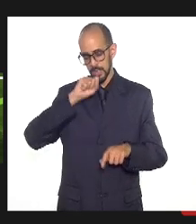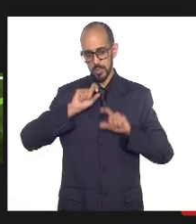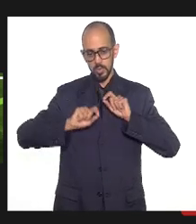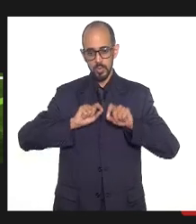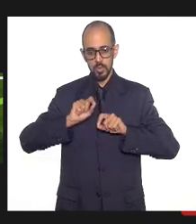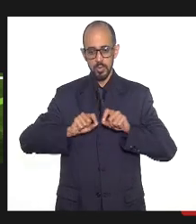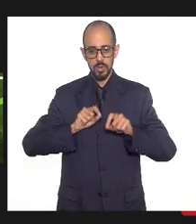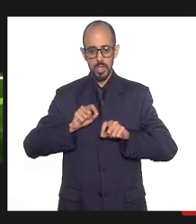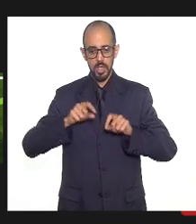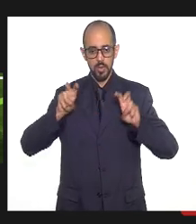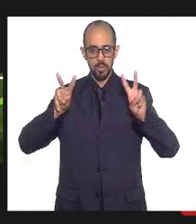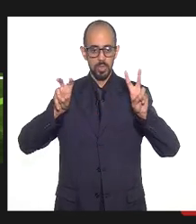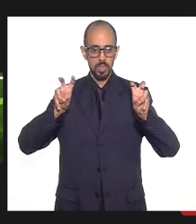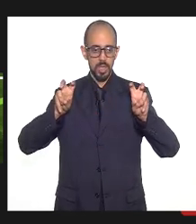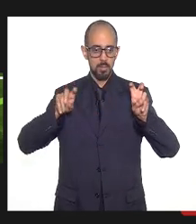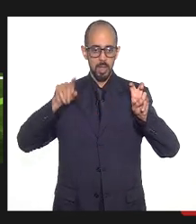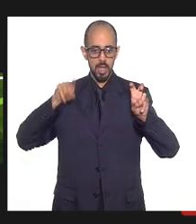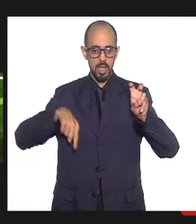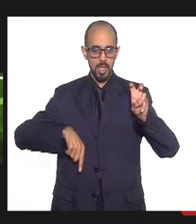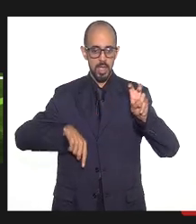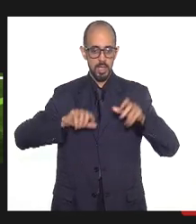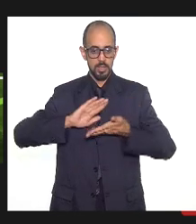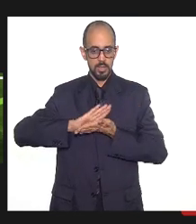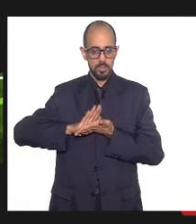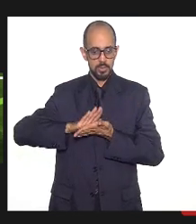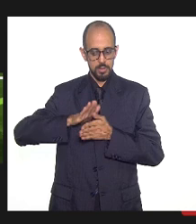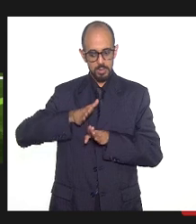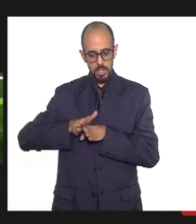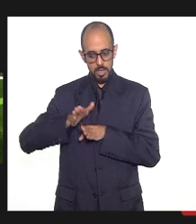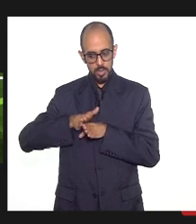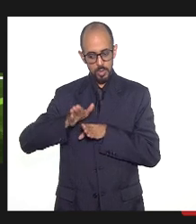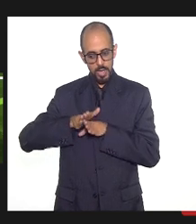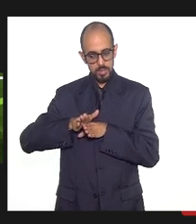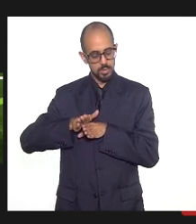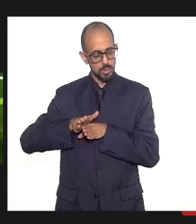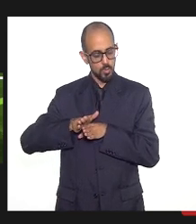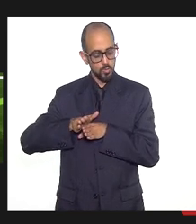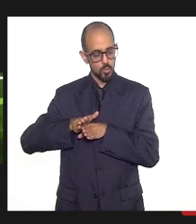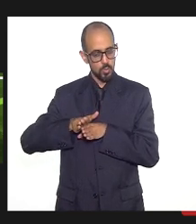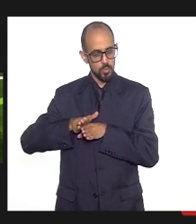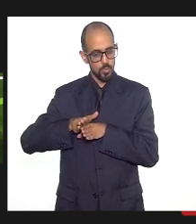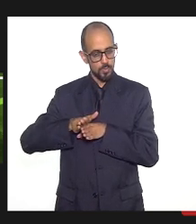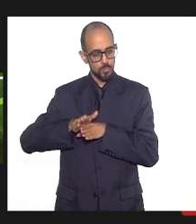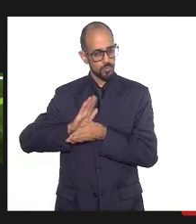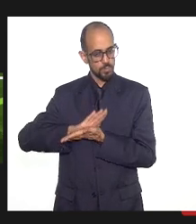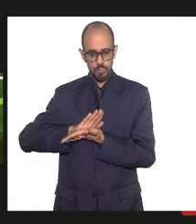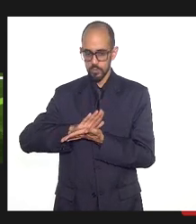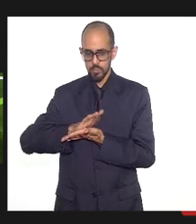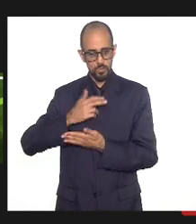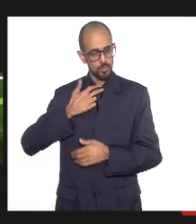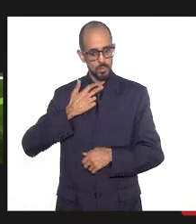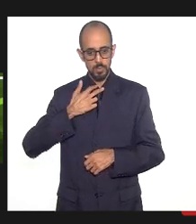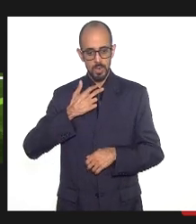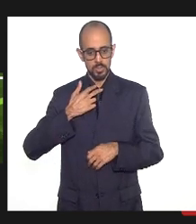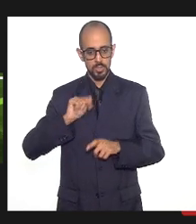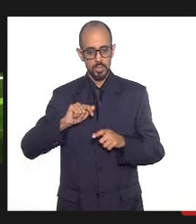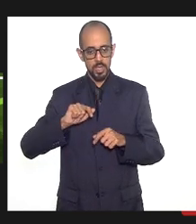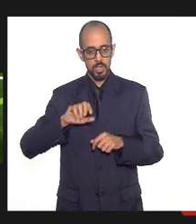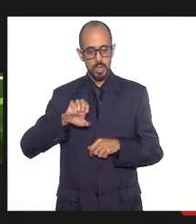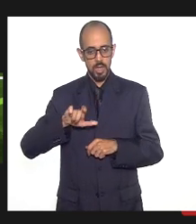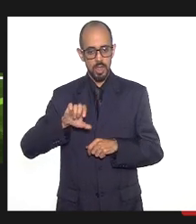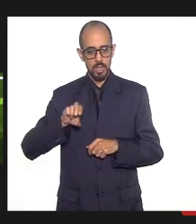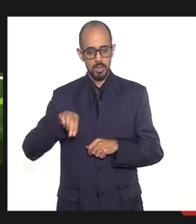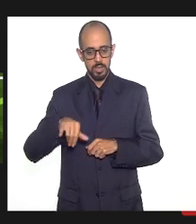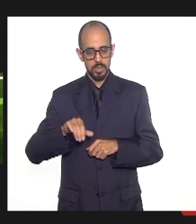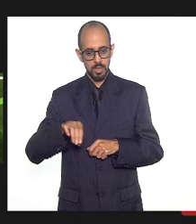Nosso tema é educação, educação e educação sempre, né? Como a Elane falou aí, temos